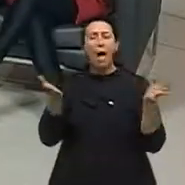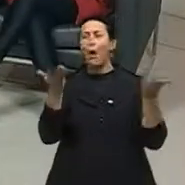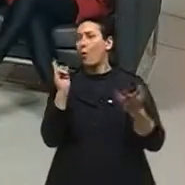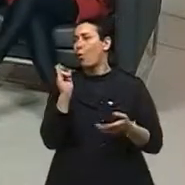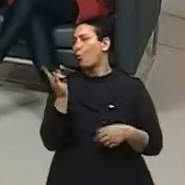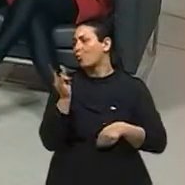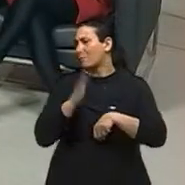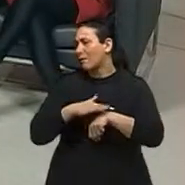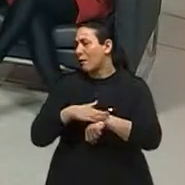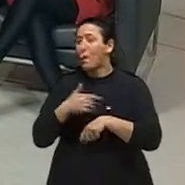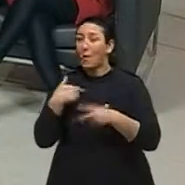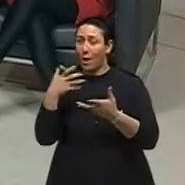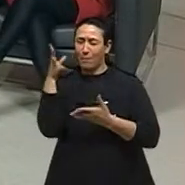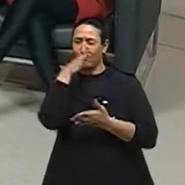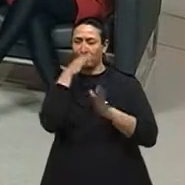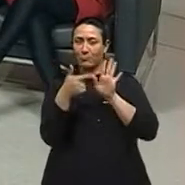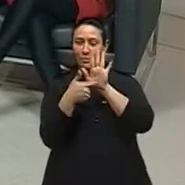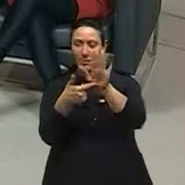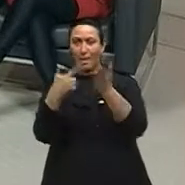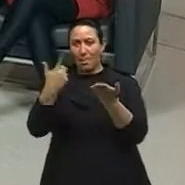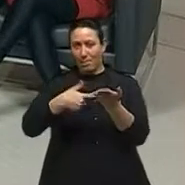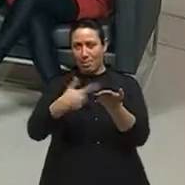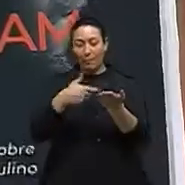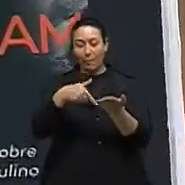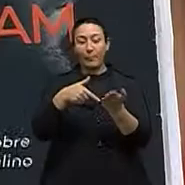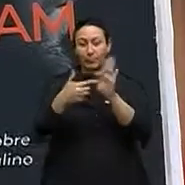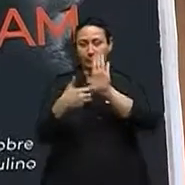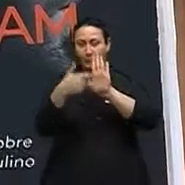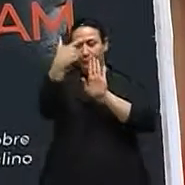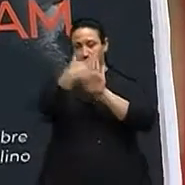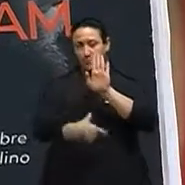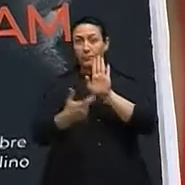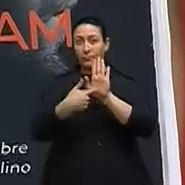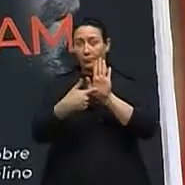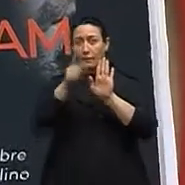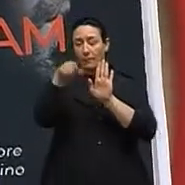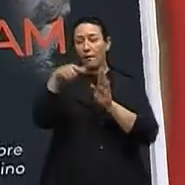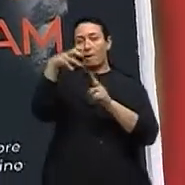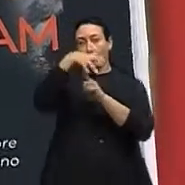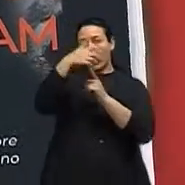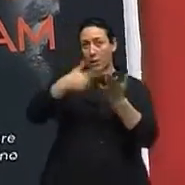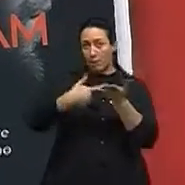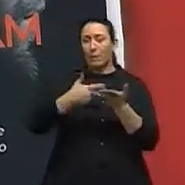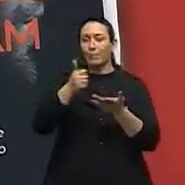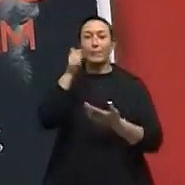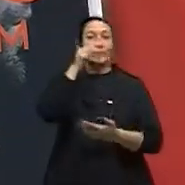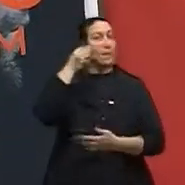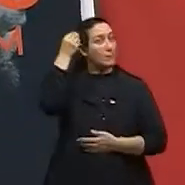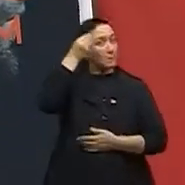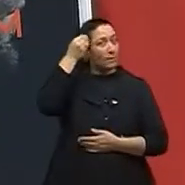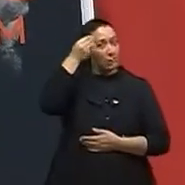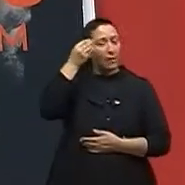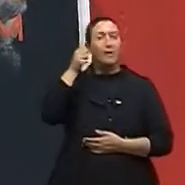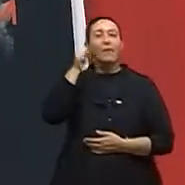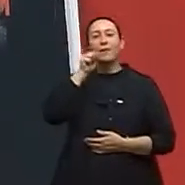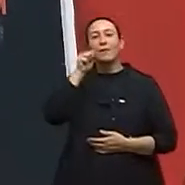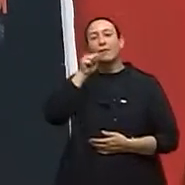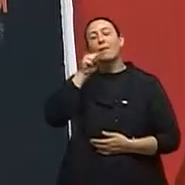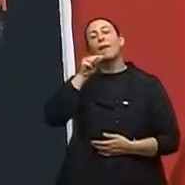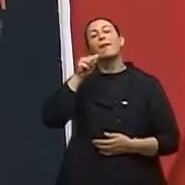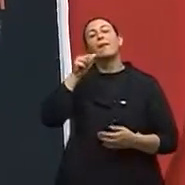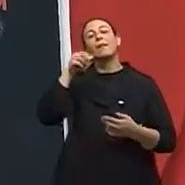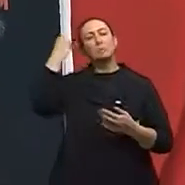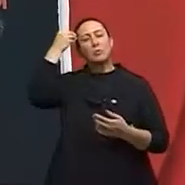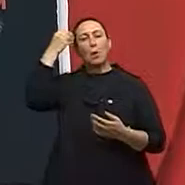queria mostrar de novo o livro e ler aqui na contracapa da que é o texto da psicóloga Simone Pelim de narde ela diz